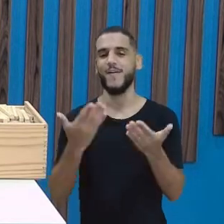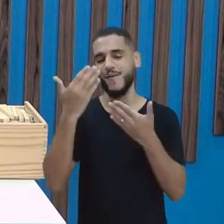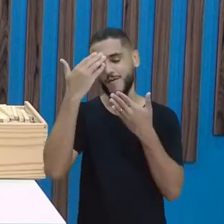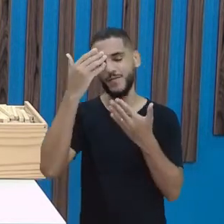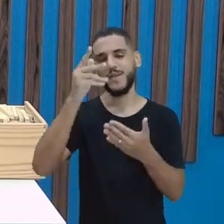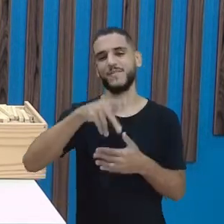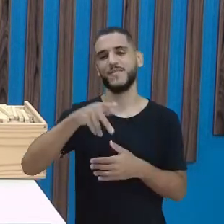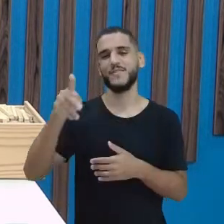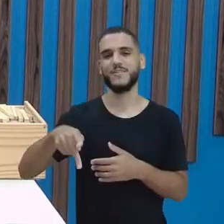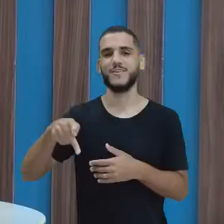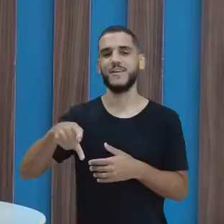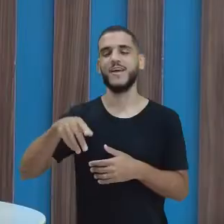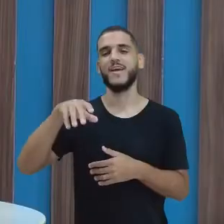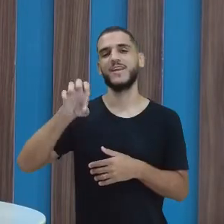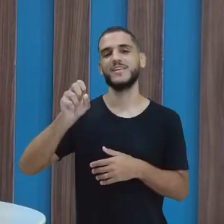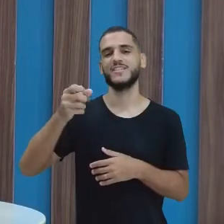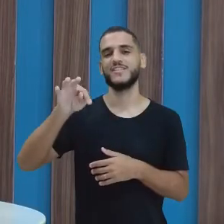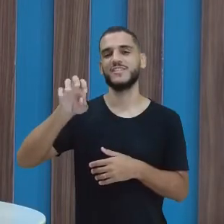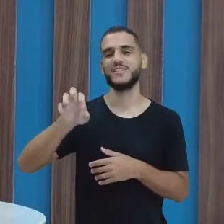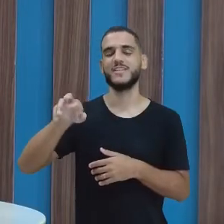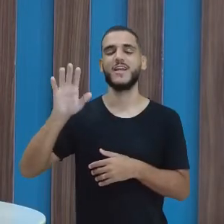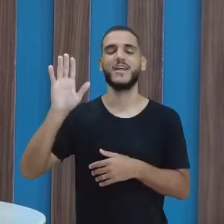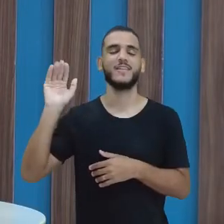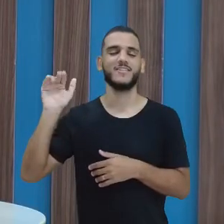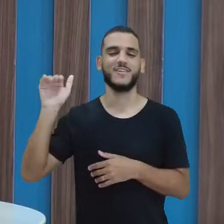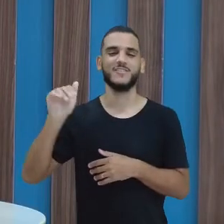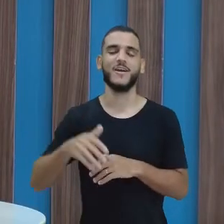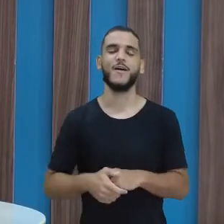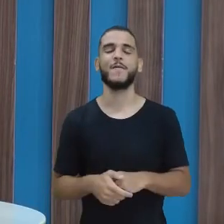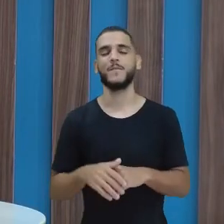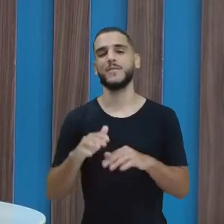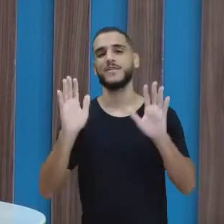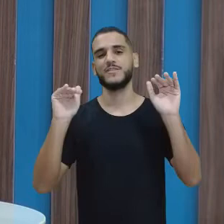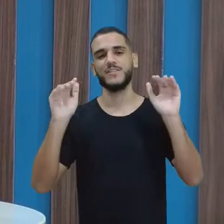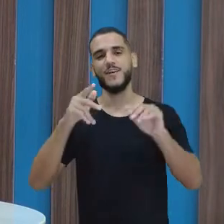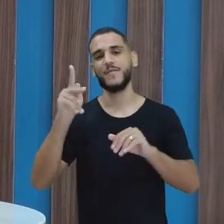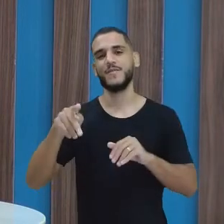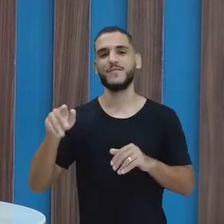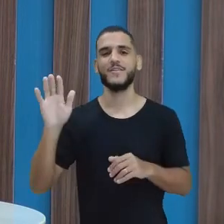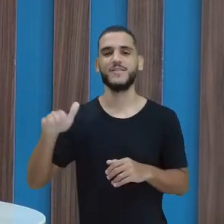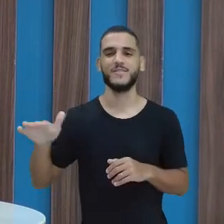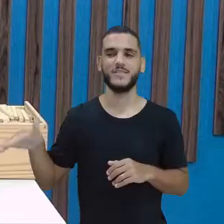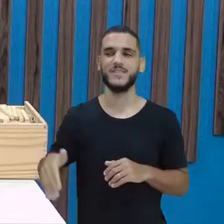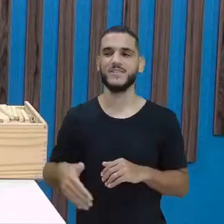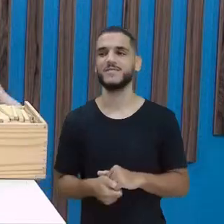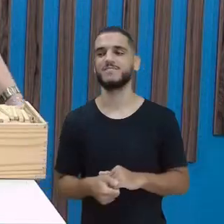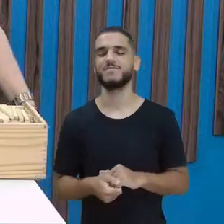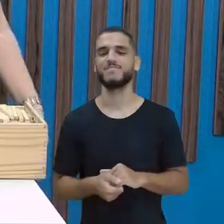obrigada, professora Esther. Tchau, tchau. Tchau, tchau, professora Verônica. Tchau, tchau, crianças.